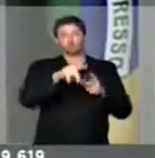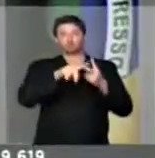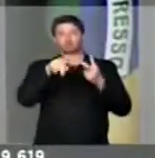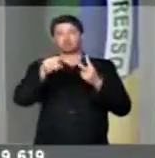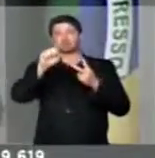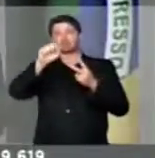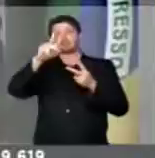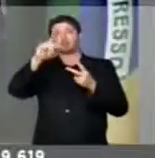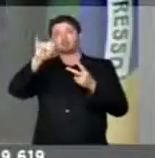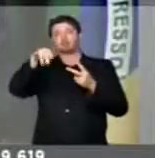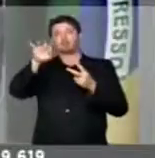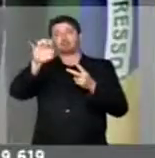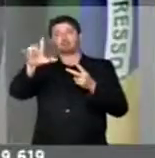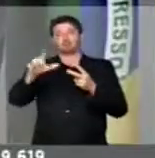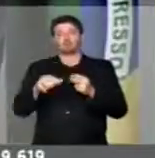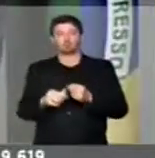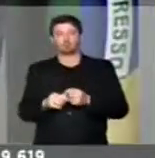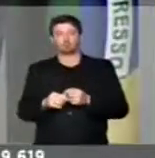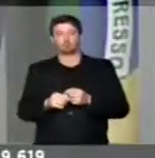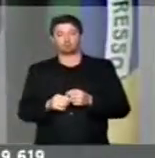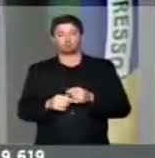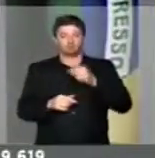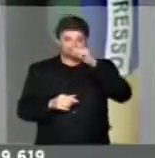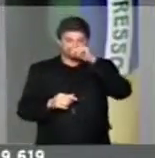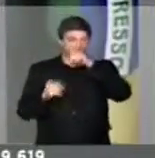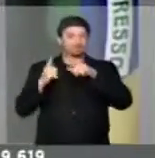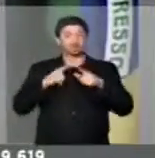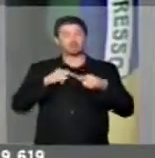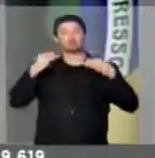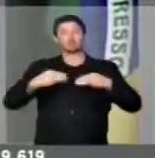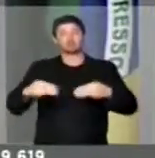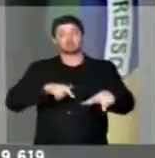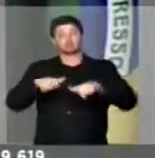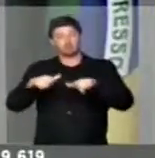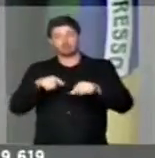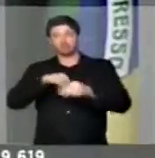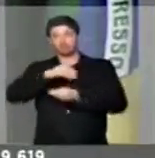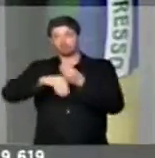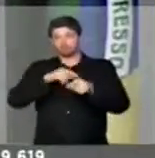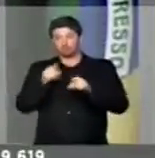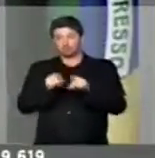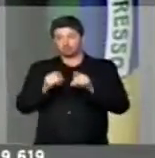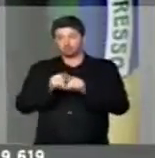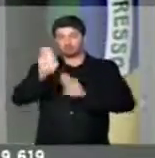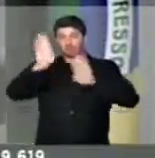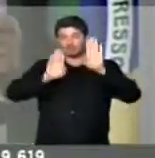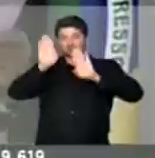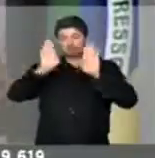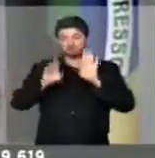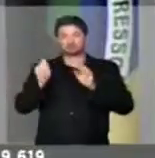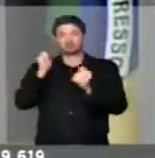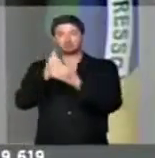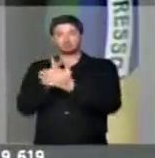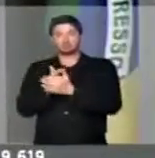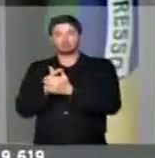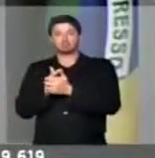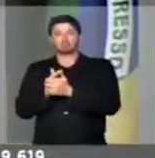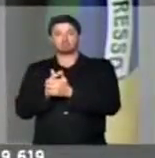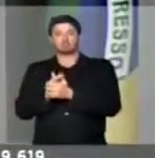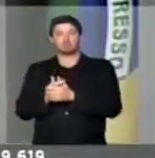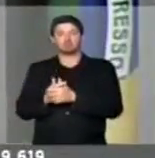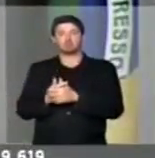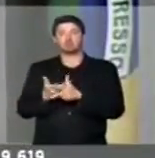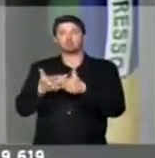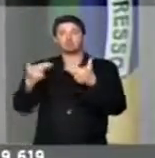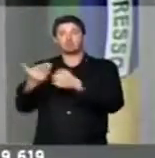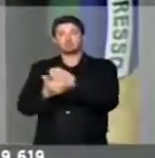Sérgio Pimentel. Tem também o escândalo do Ministério do Trabalho, uma licitação para a compra de gêneros